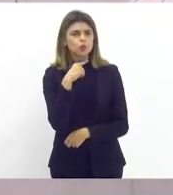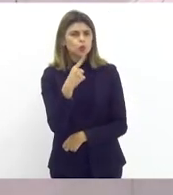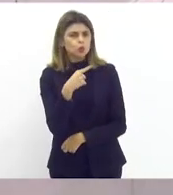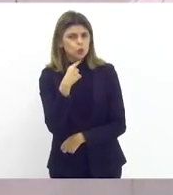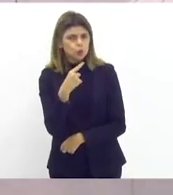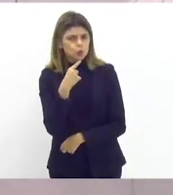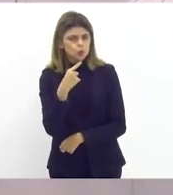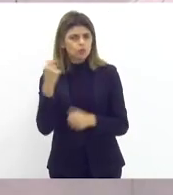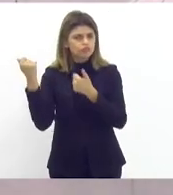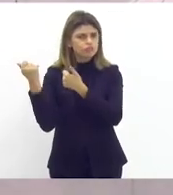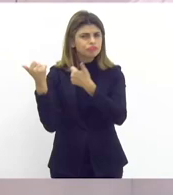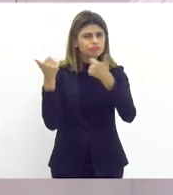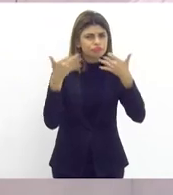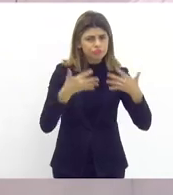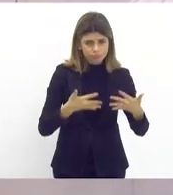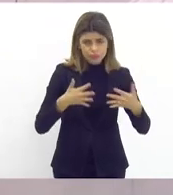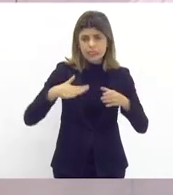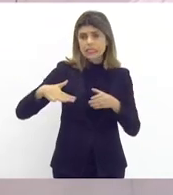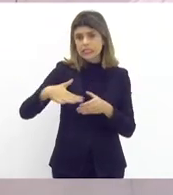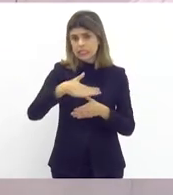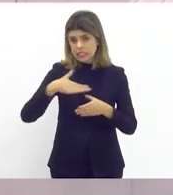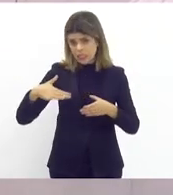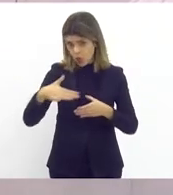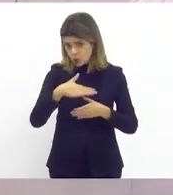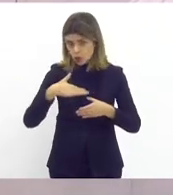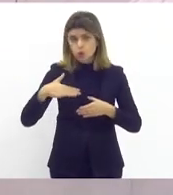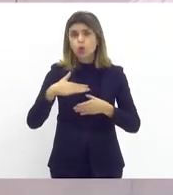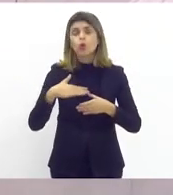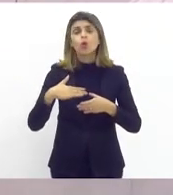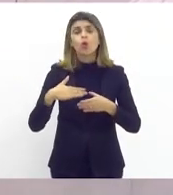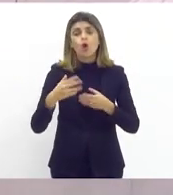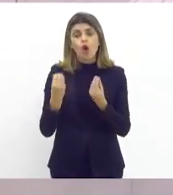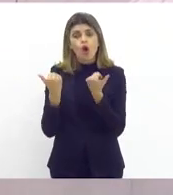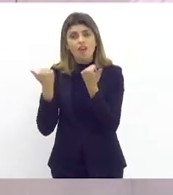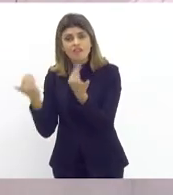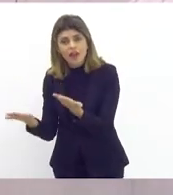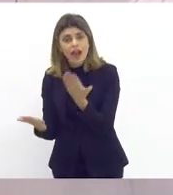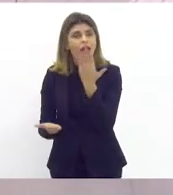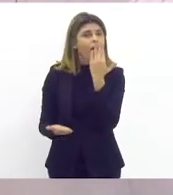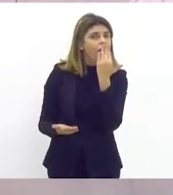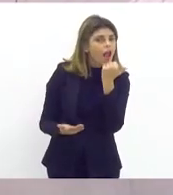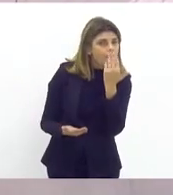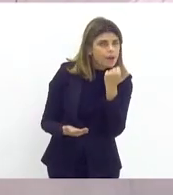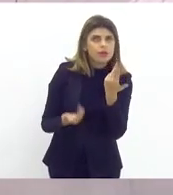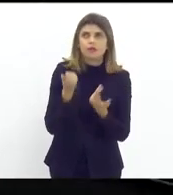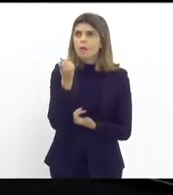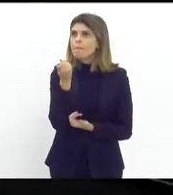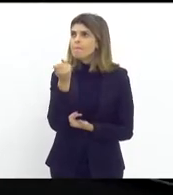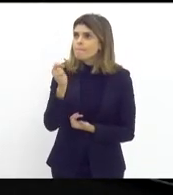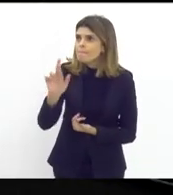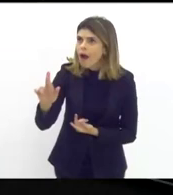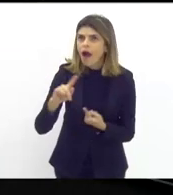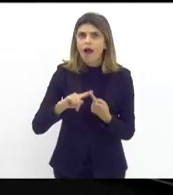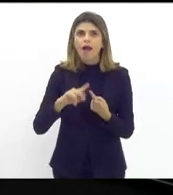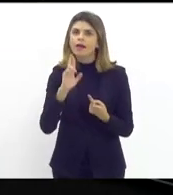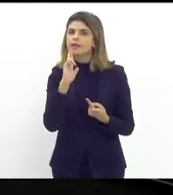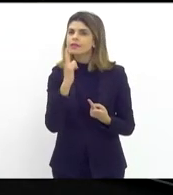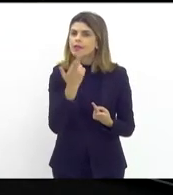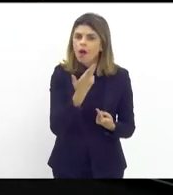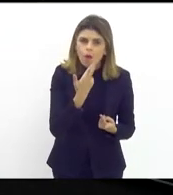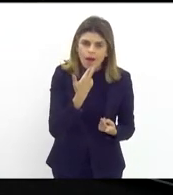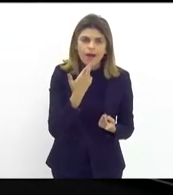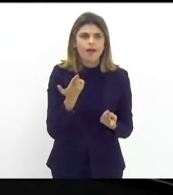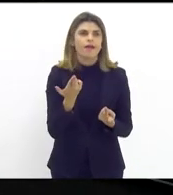que reflete diretamente para o setor de fornecimento de alimentação, bares, restaurantes, que é